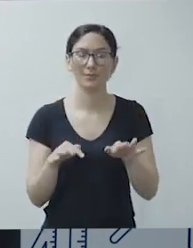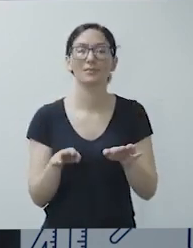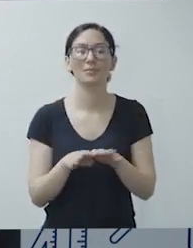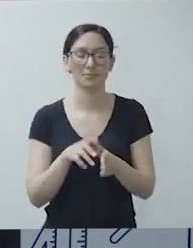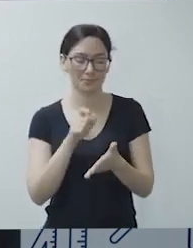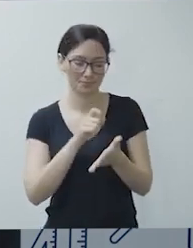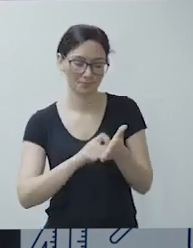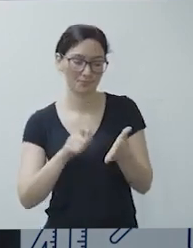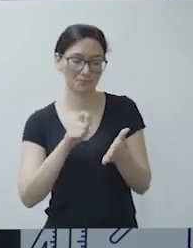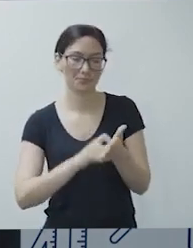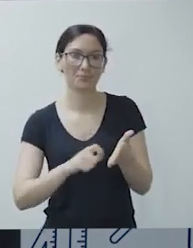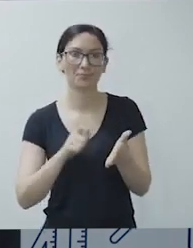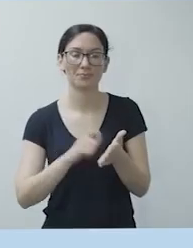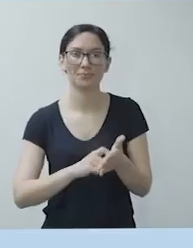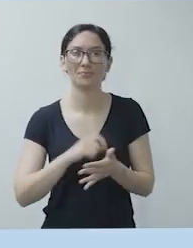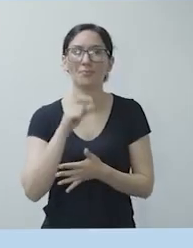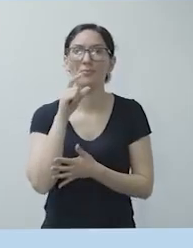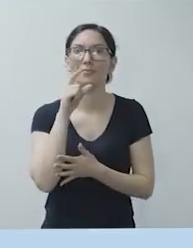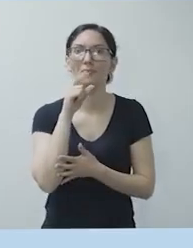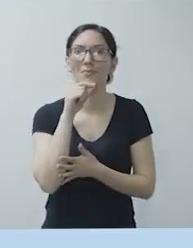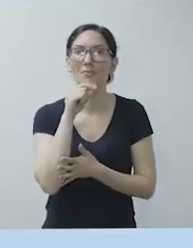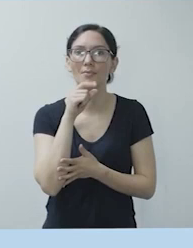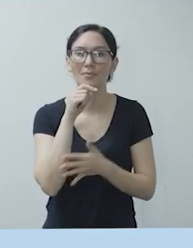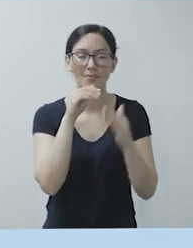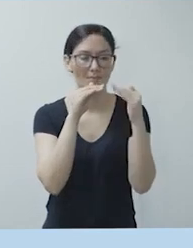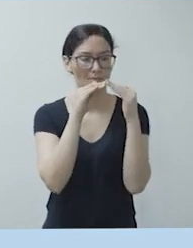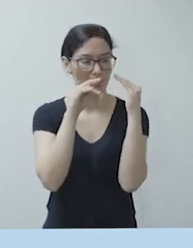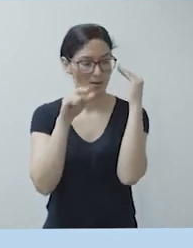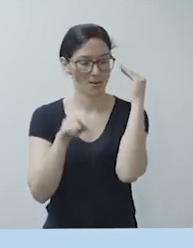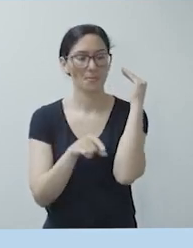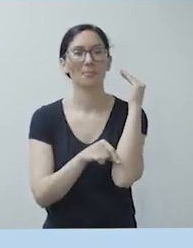registro que o passarinho estava embaixo da casinha.